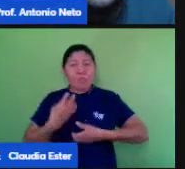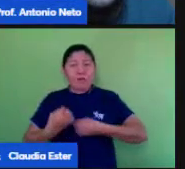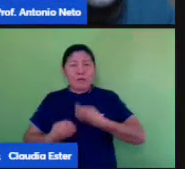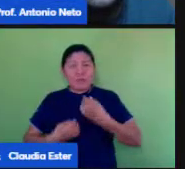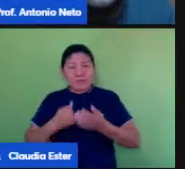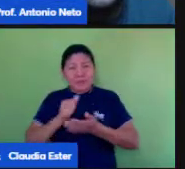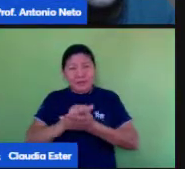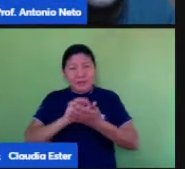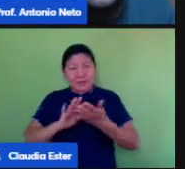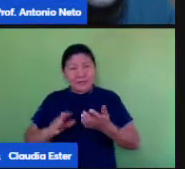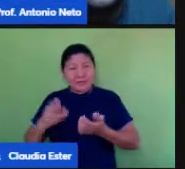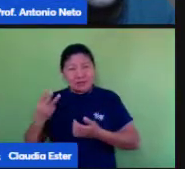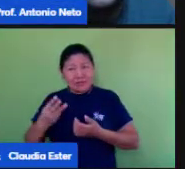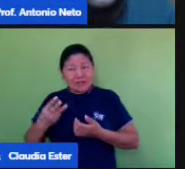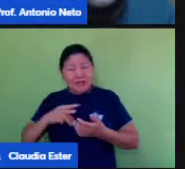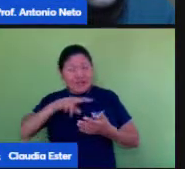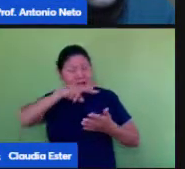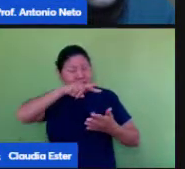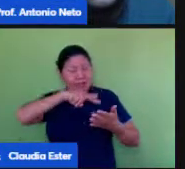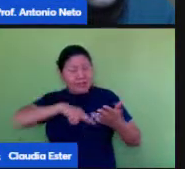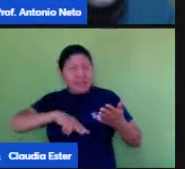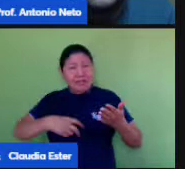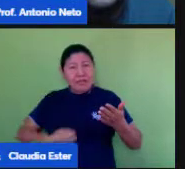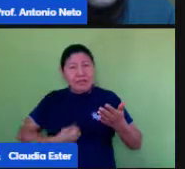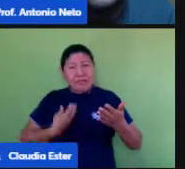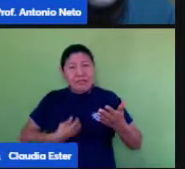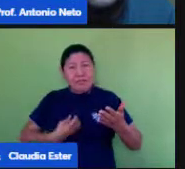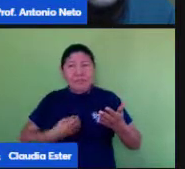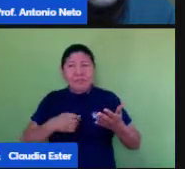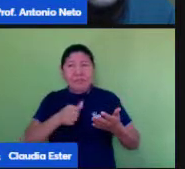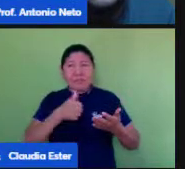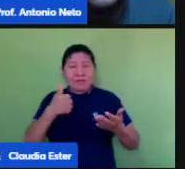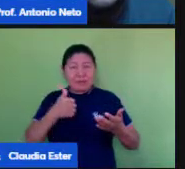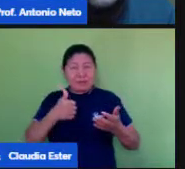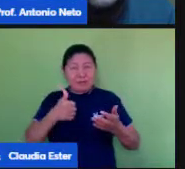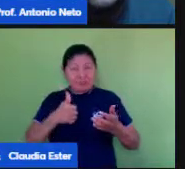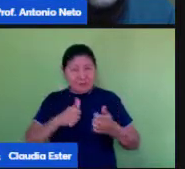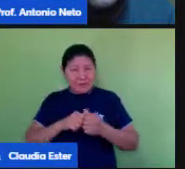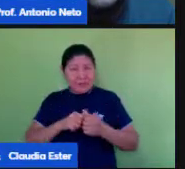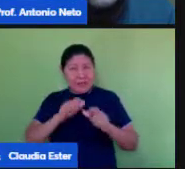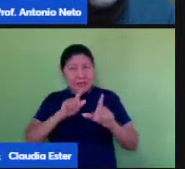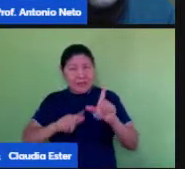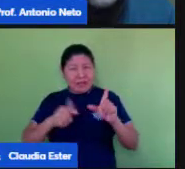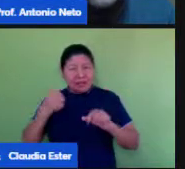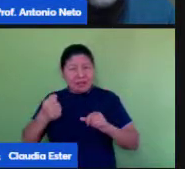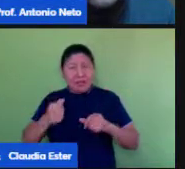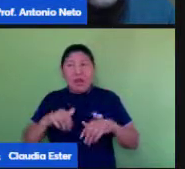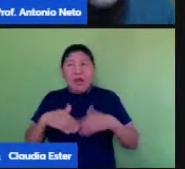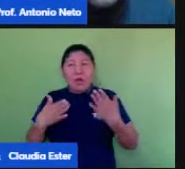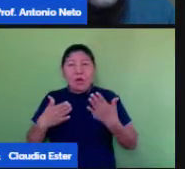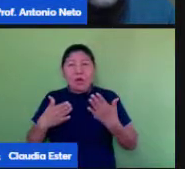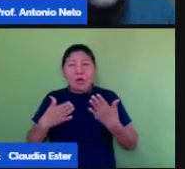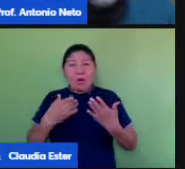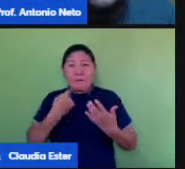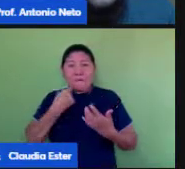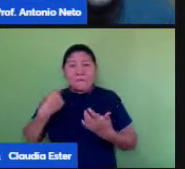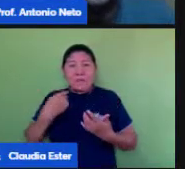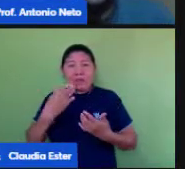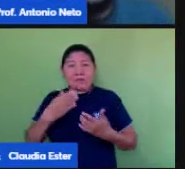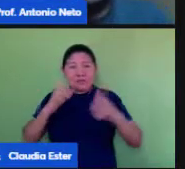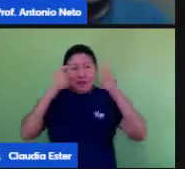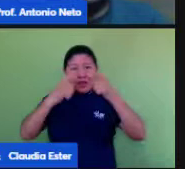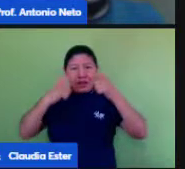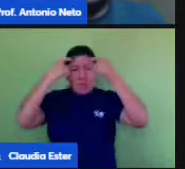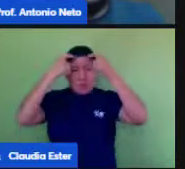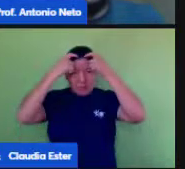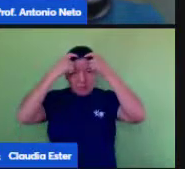Atividade 3. Leia o poema e responda. Letra A. Qual dos peixes do poema é o rei? Letra B. Quantos